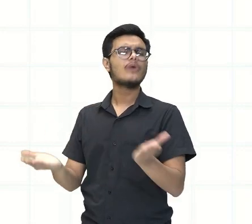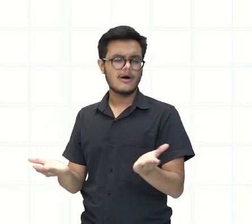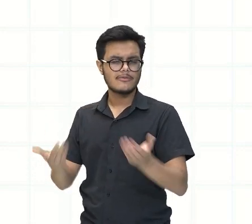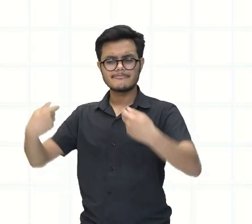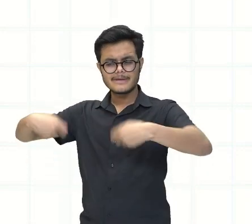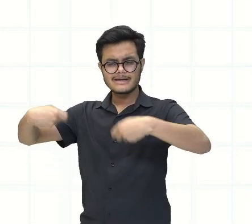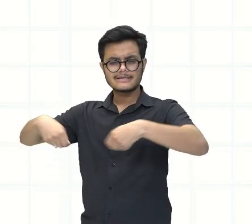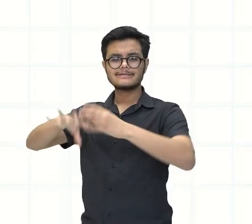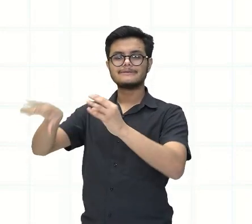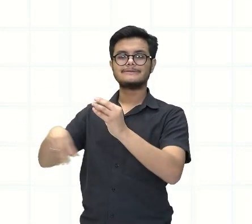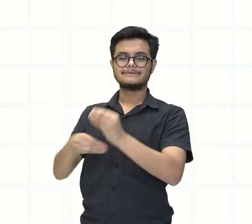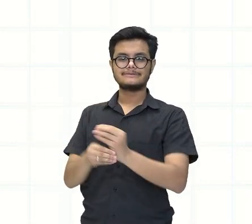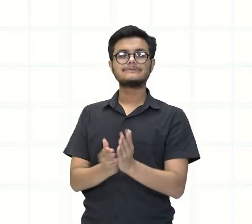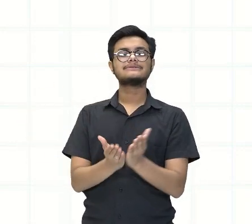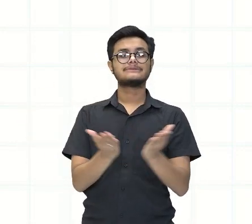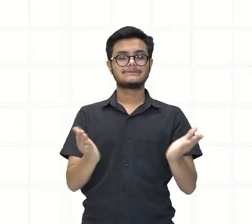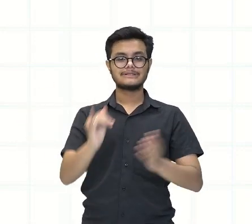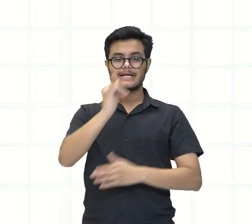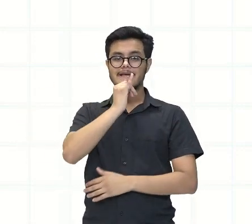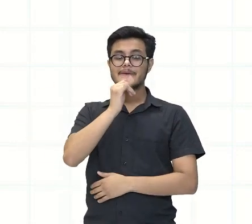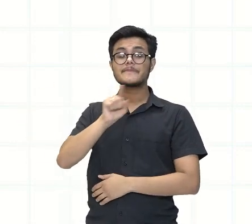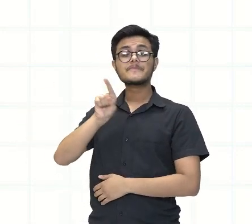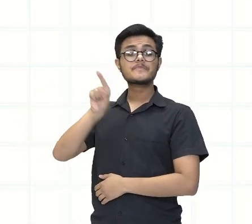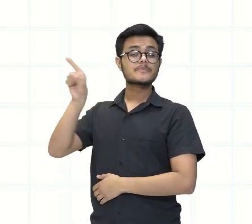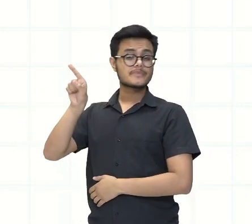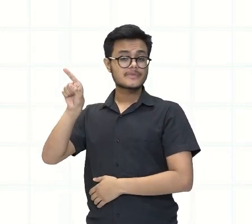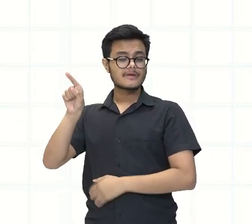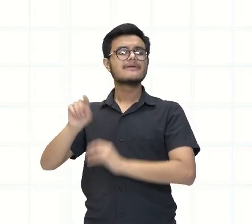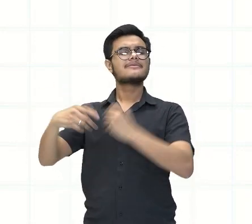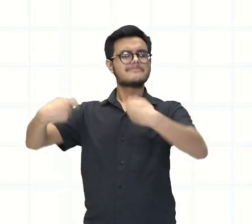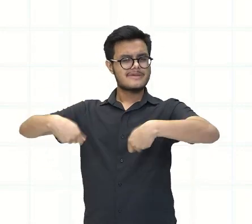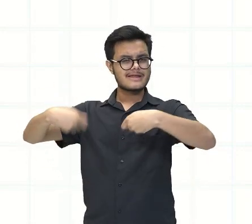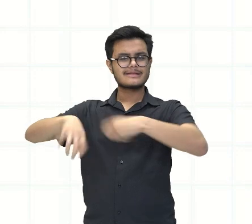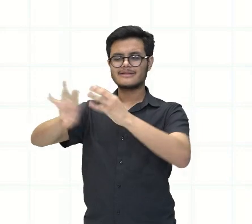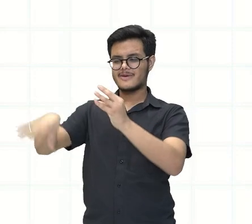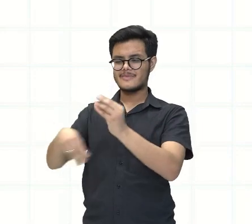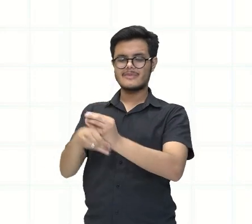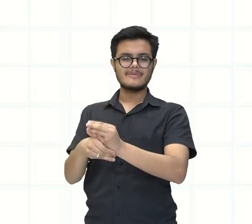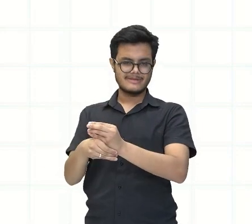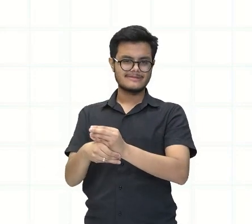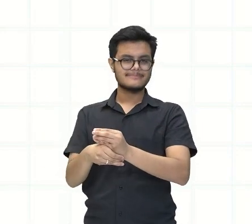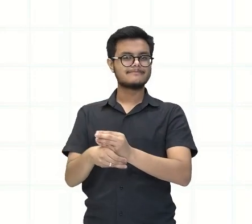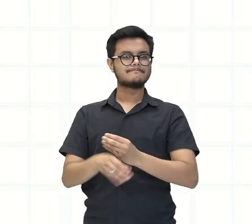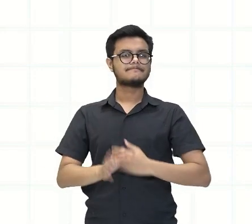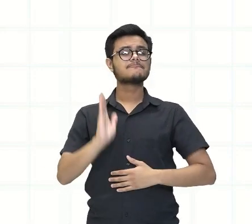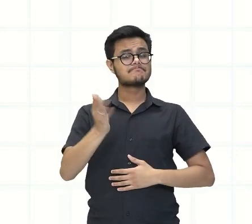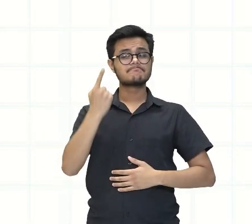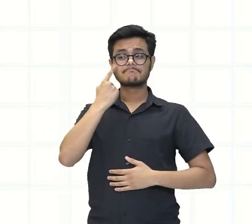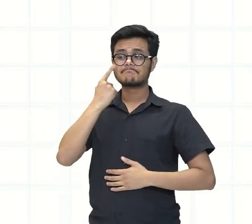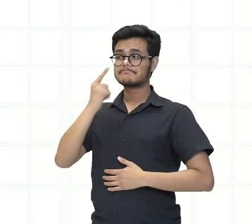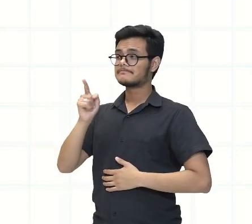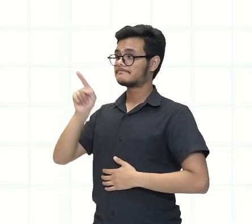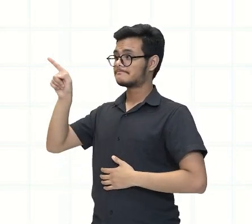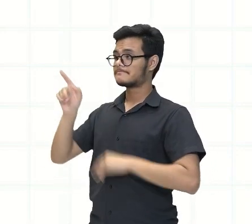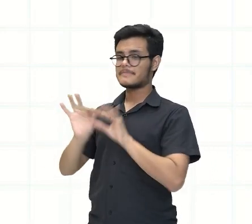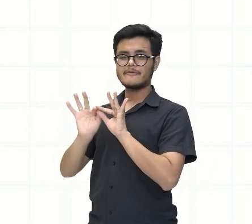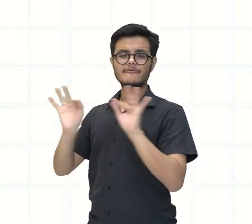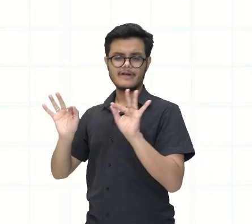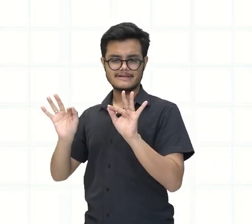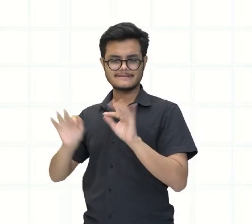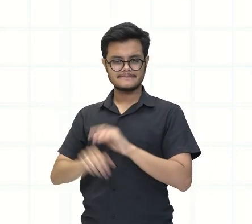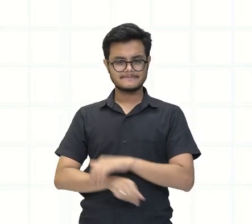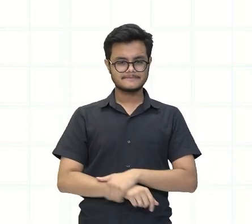Neste caso, a sentença pede o quê? Complemento sem preposição, que foi o que nós acabamos de observar ali, analisando o